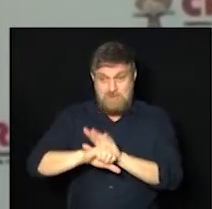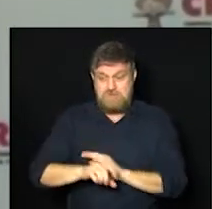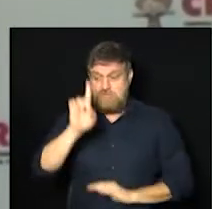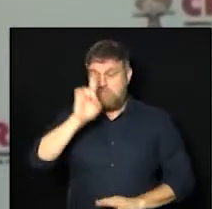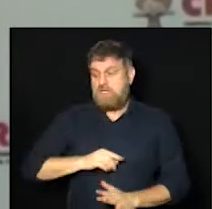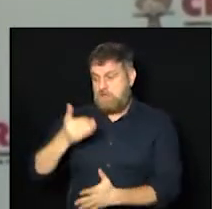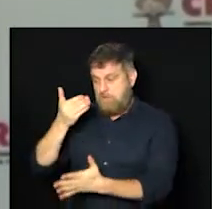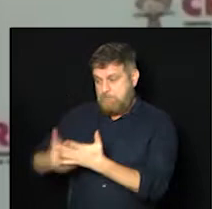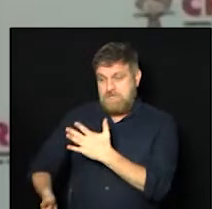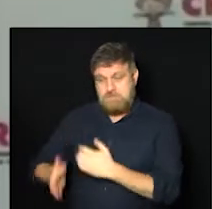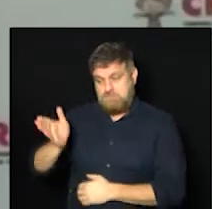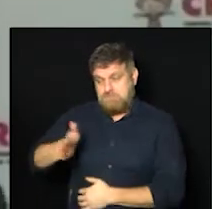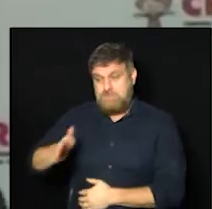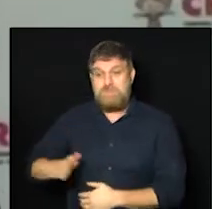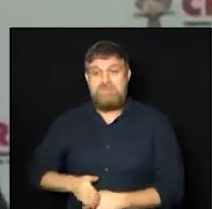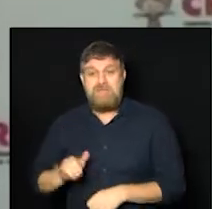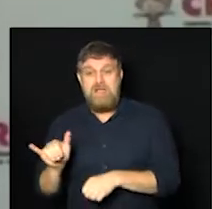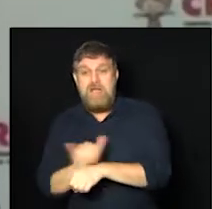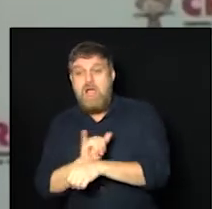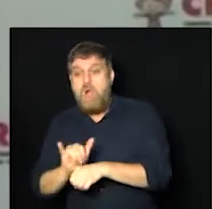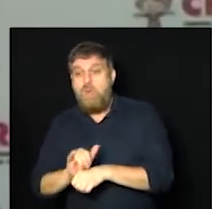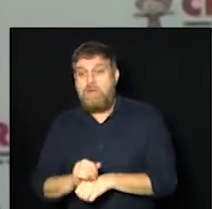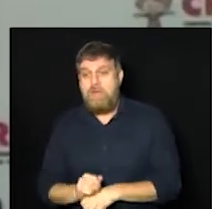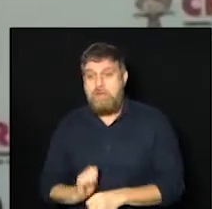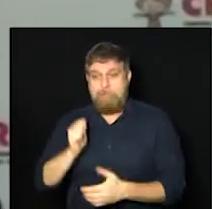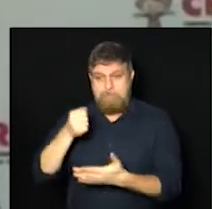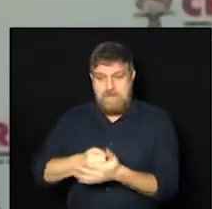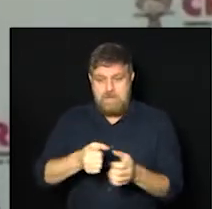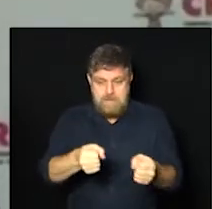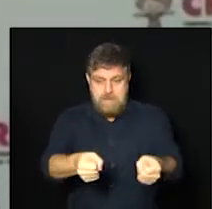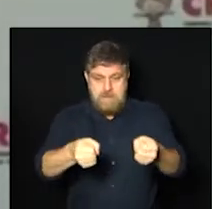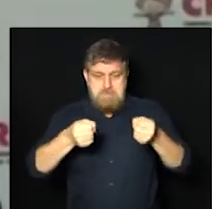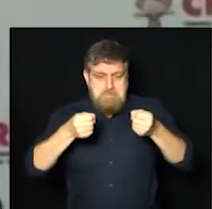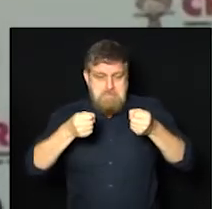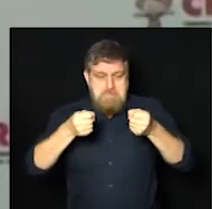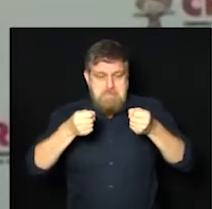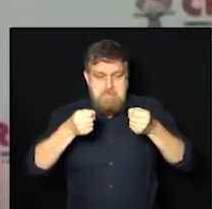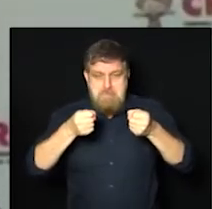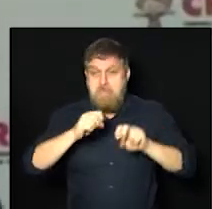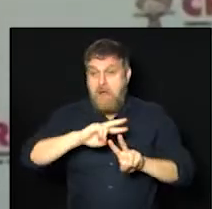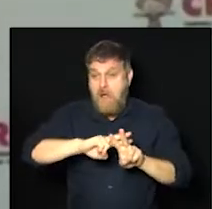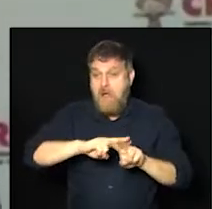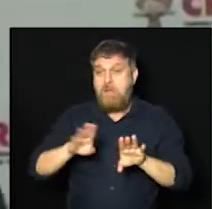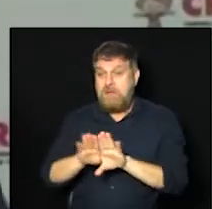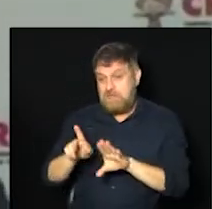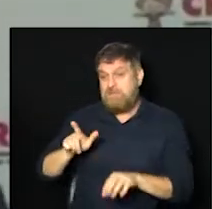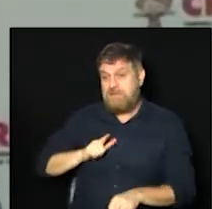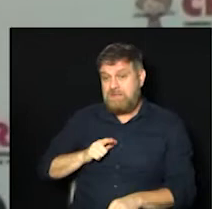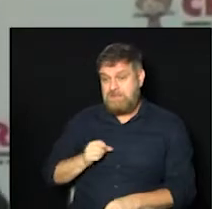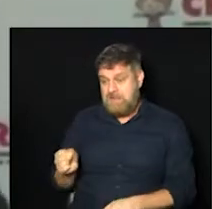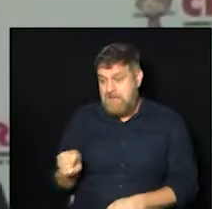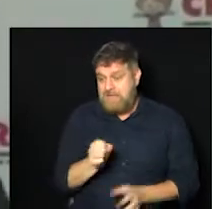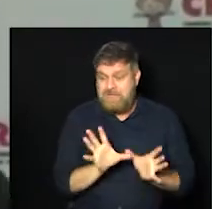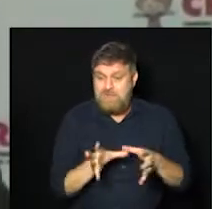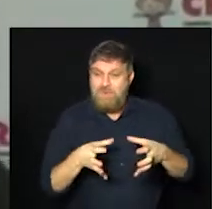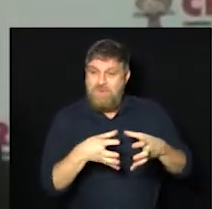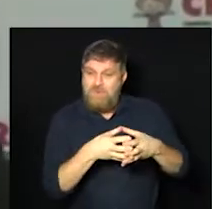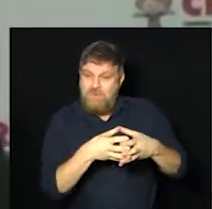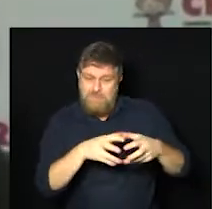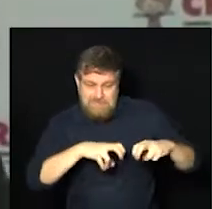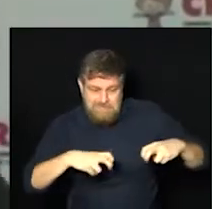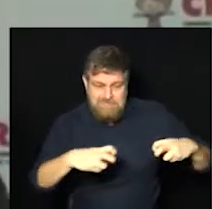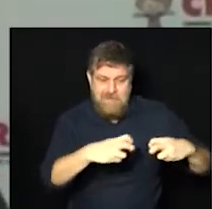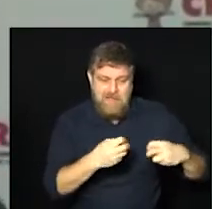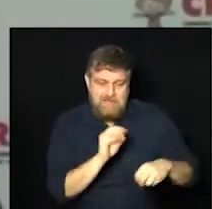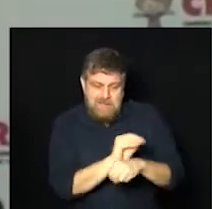aí uma das alternativas, além de pagar a pena, né, todas essas questões, ele também faz parte de um projeto, enfim, de um grupo, de um